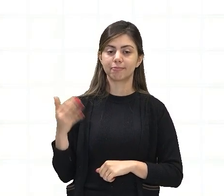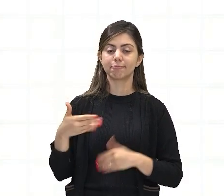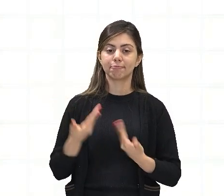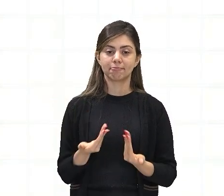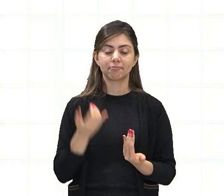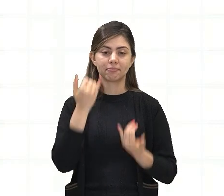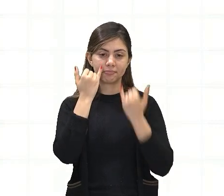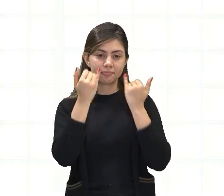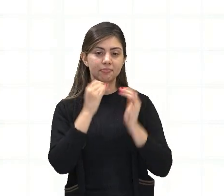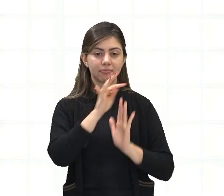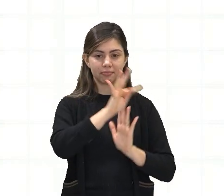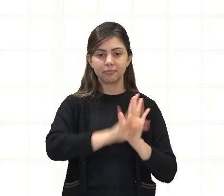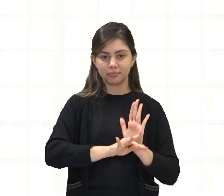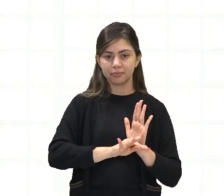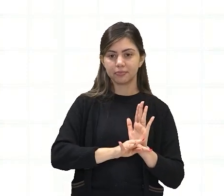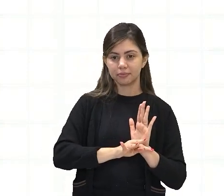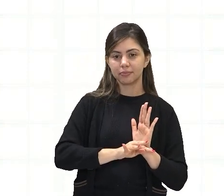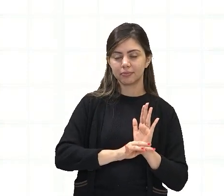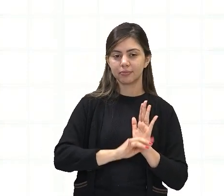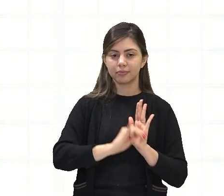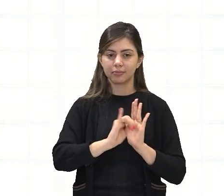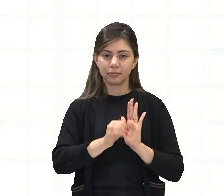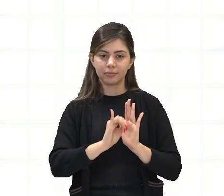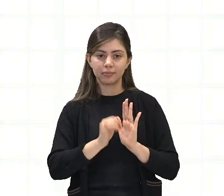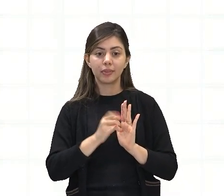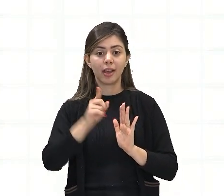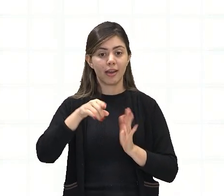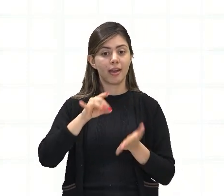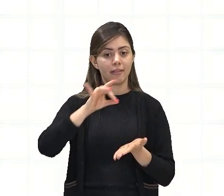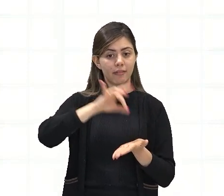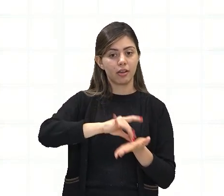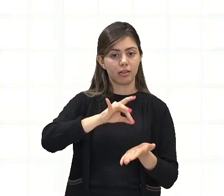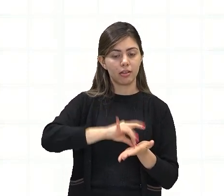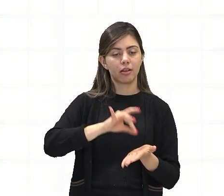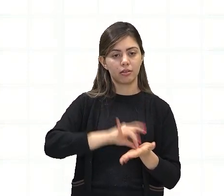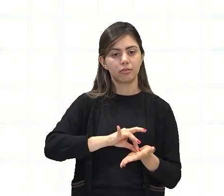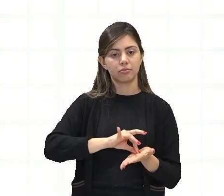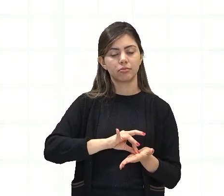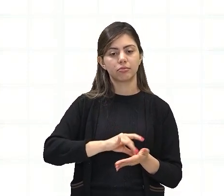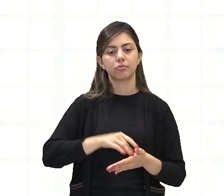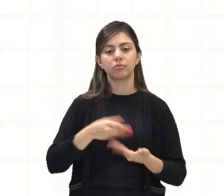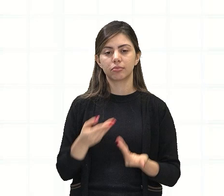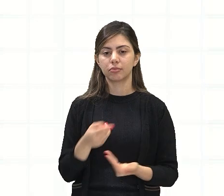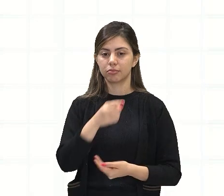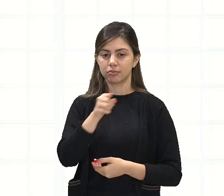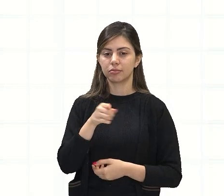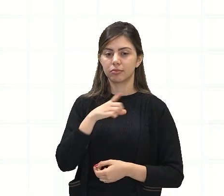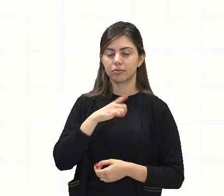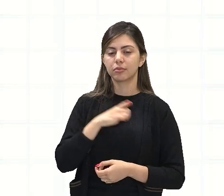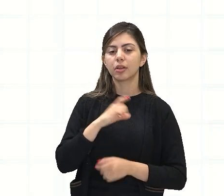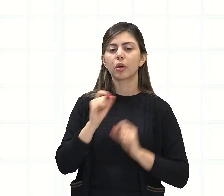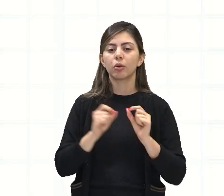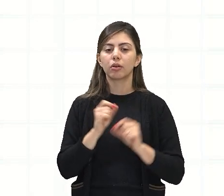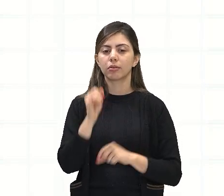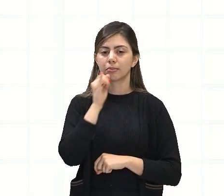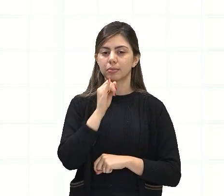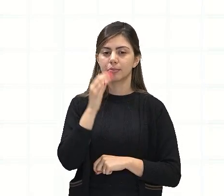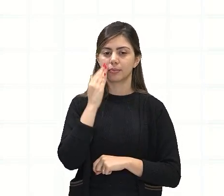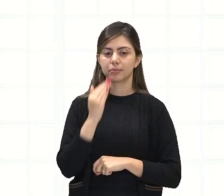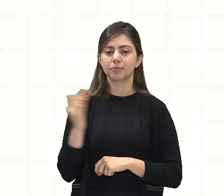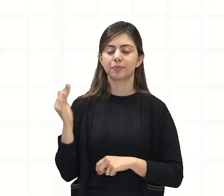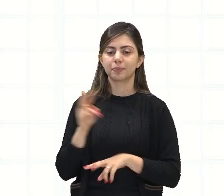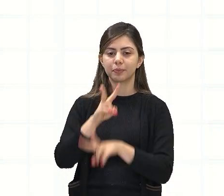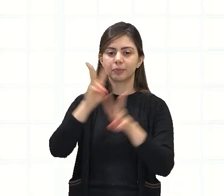notícia é um texto essencialmente informativo com dados verídicos. E aí você tem aqui exemplo, olha aqui, com o